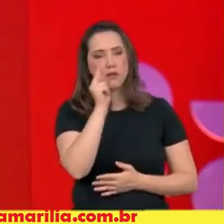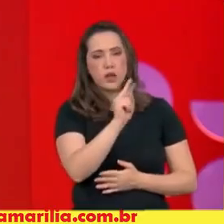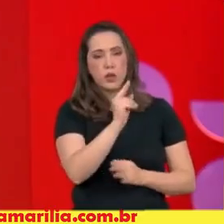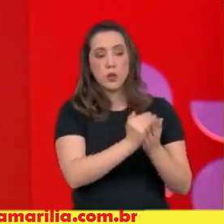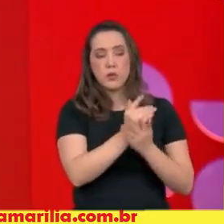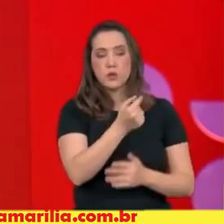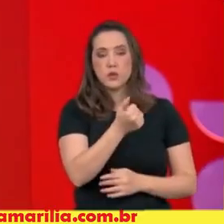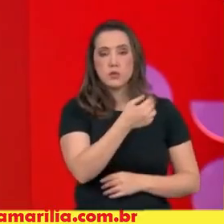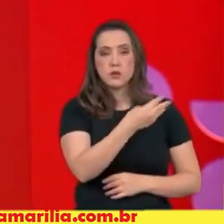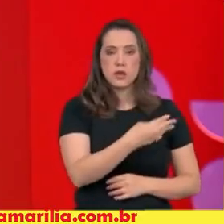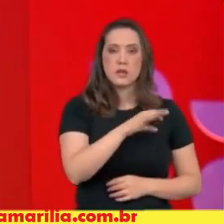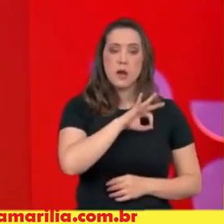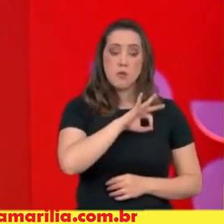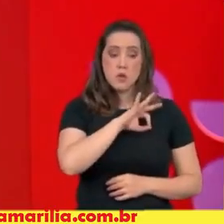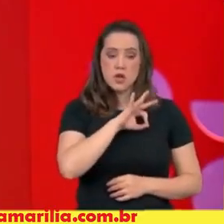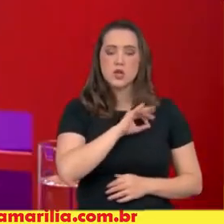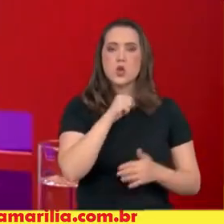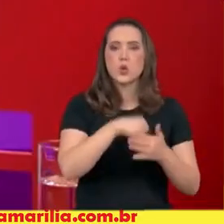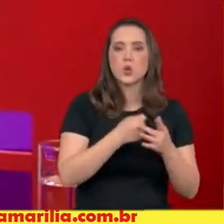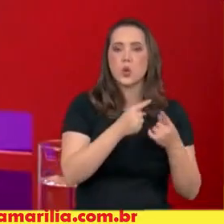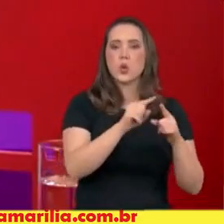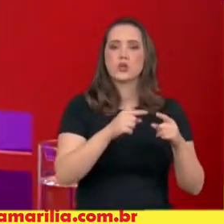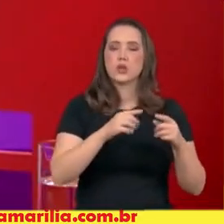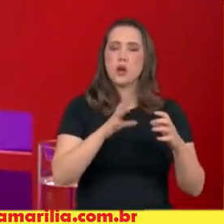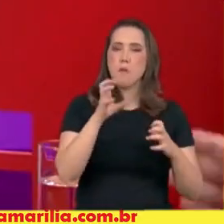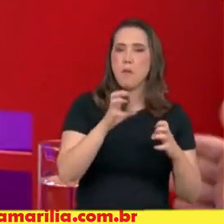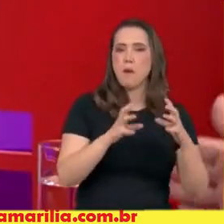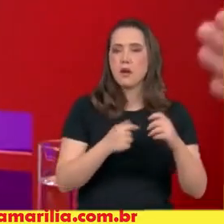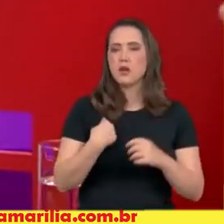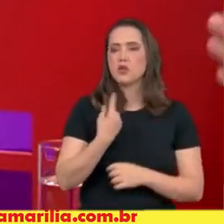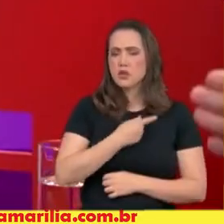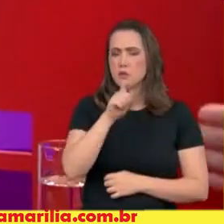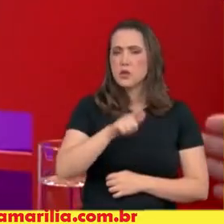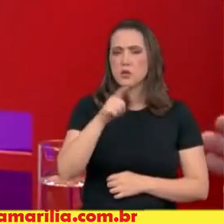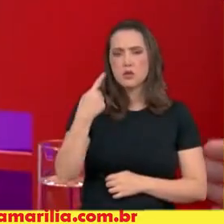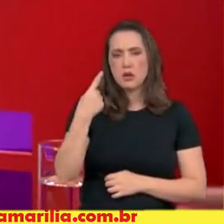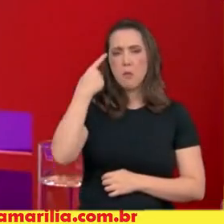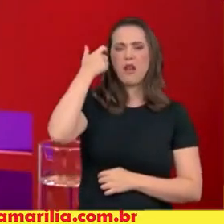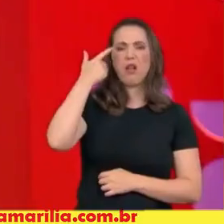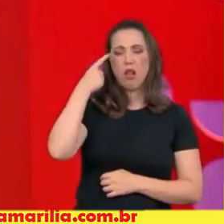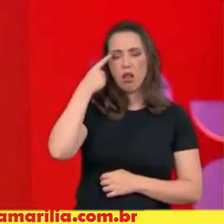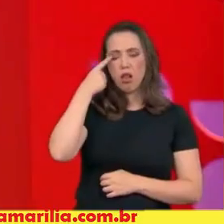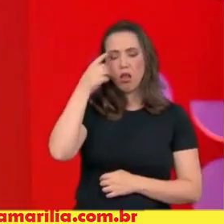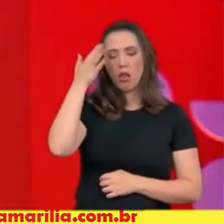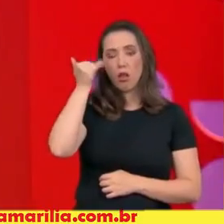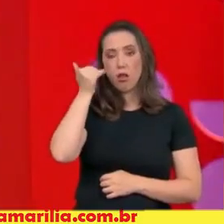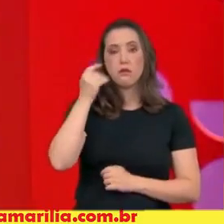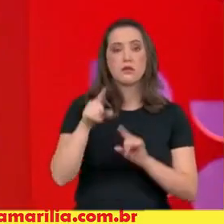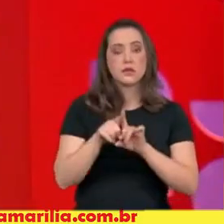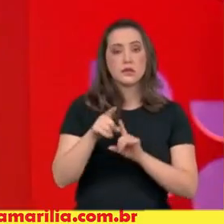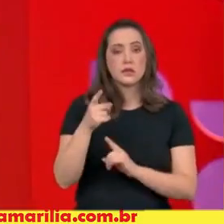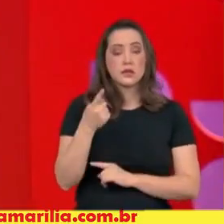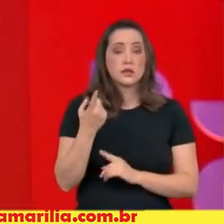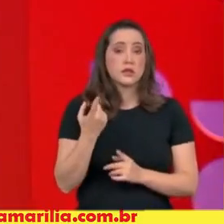você bem falou, a polícia foi para cima, a gente teve manifestantes aí que perderam o olho, com tiros, né? A gente teve casos gravíssimos